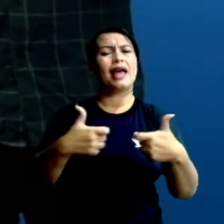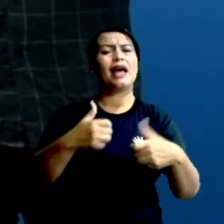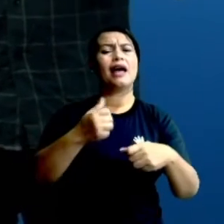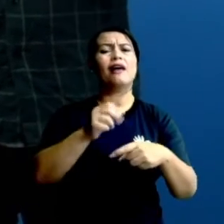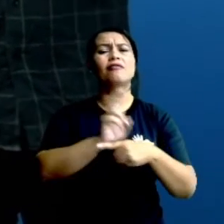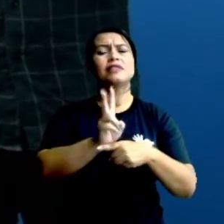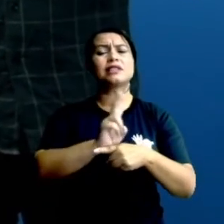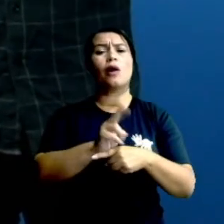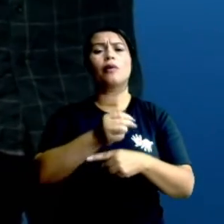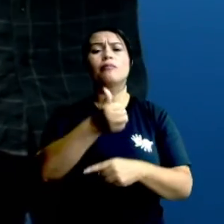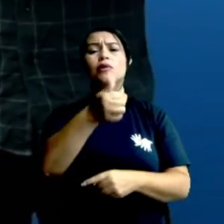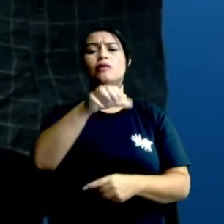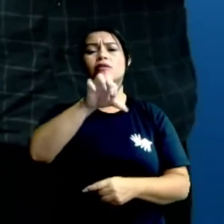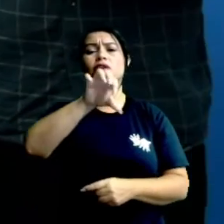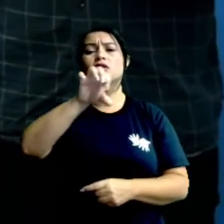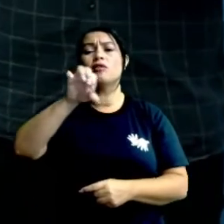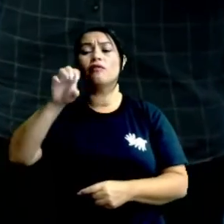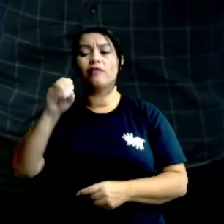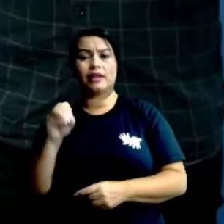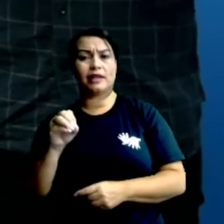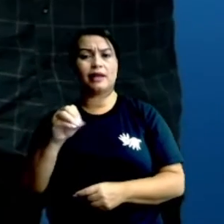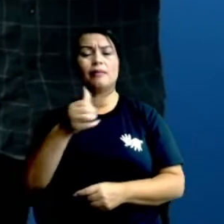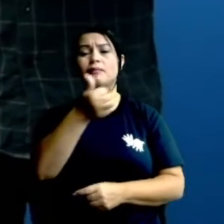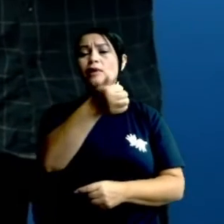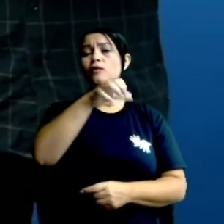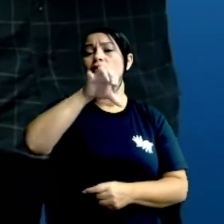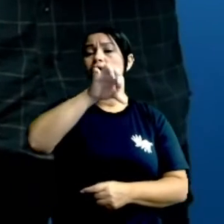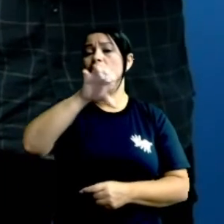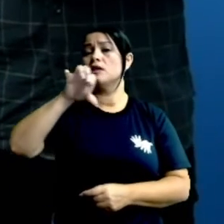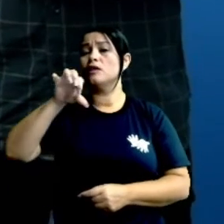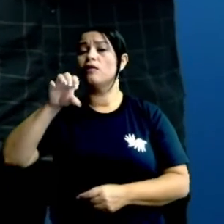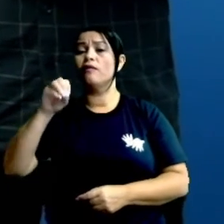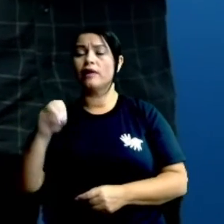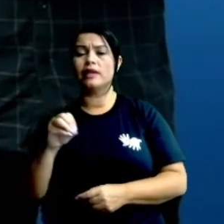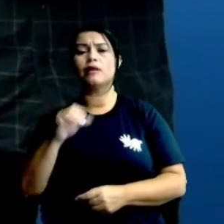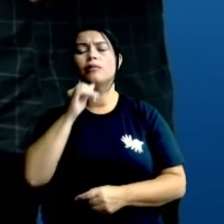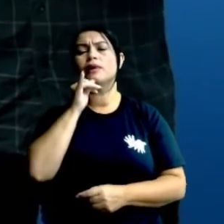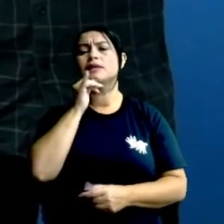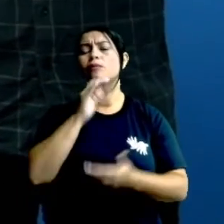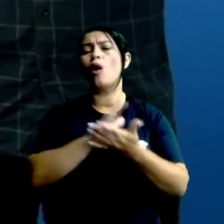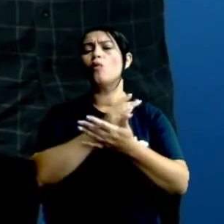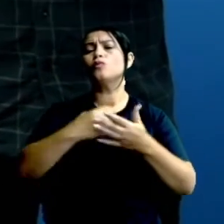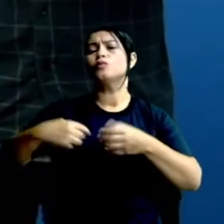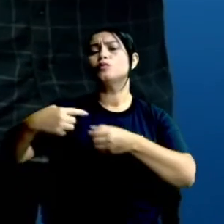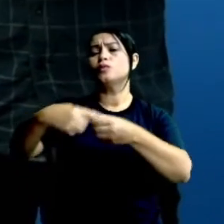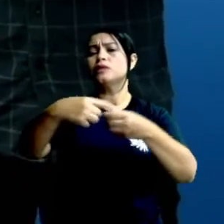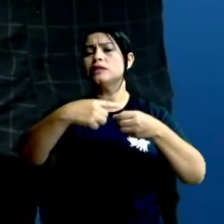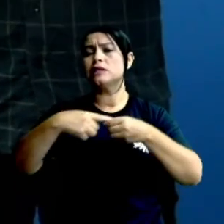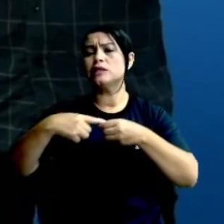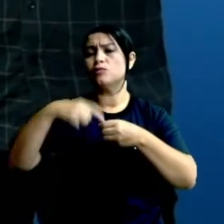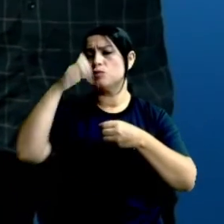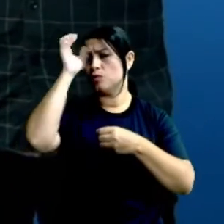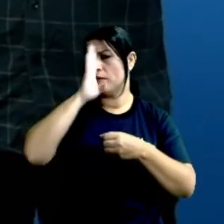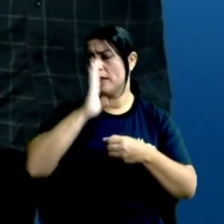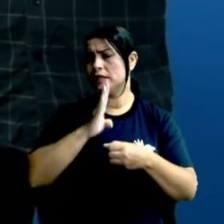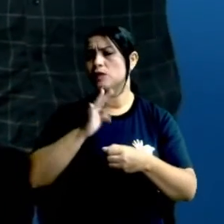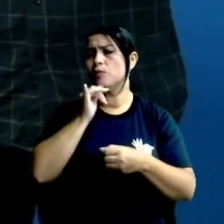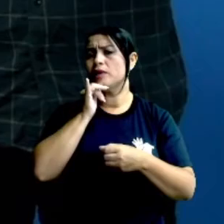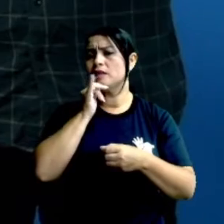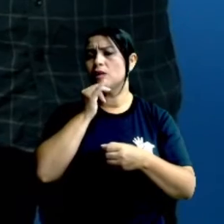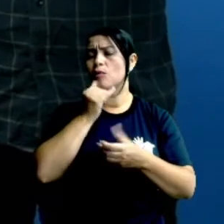de 1990, principalmente, municípios e estados brasileiros passaram a desenvolver uma guerra. Como assim uma guerra? Não foi uma